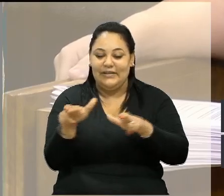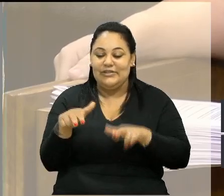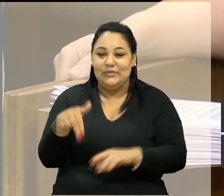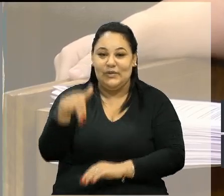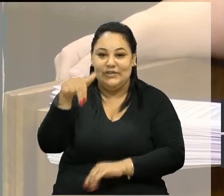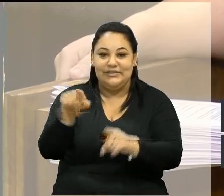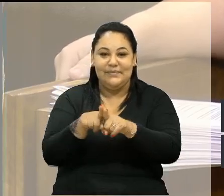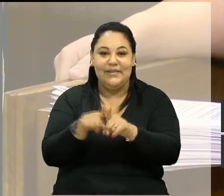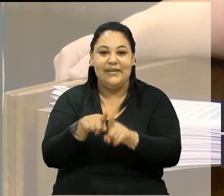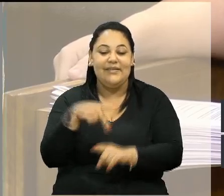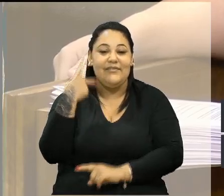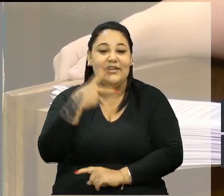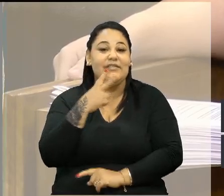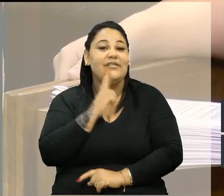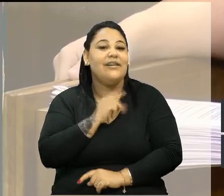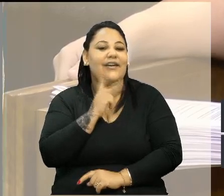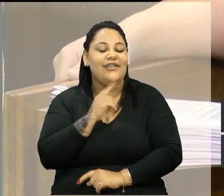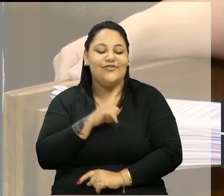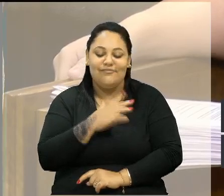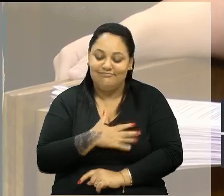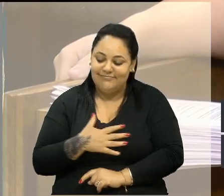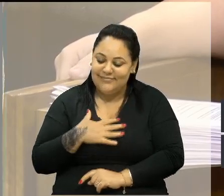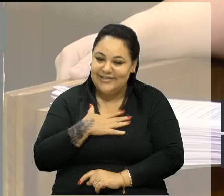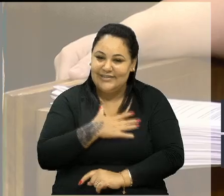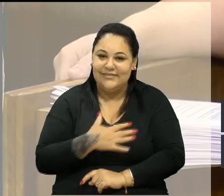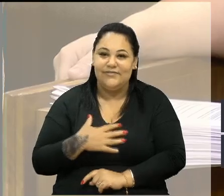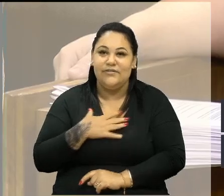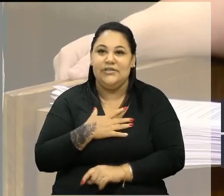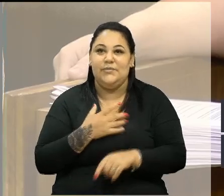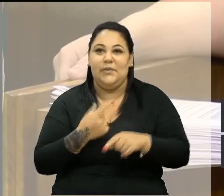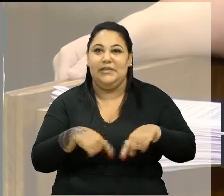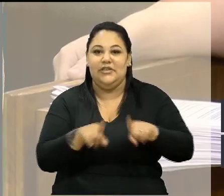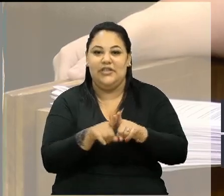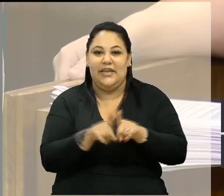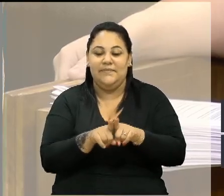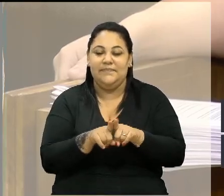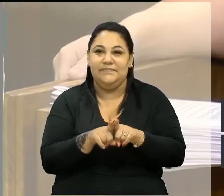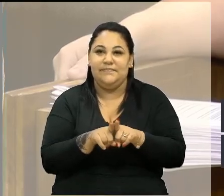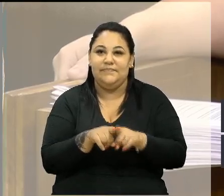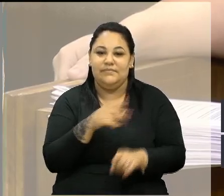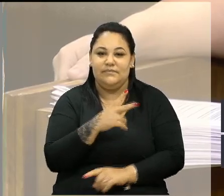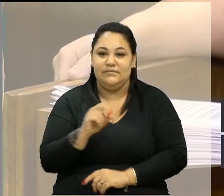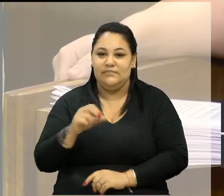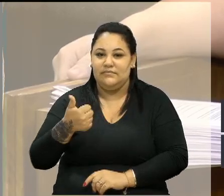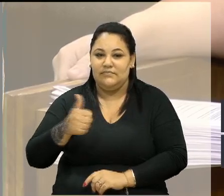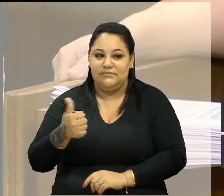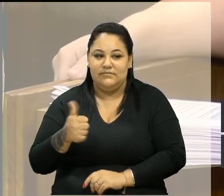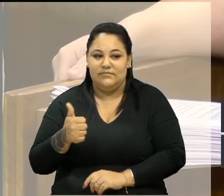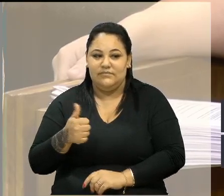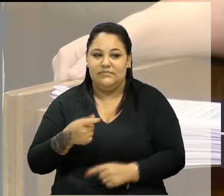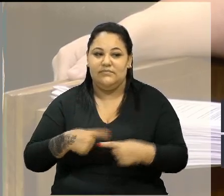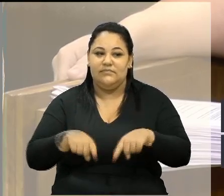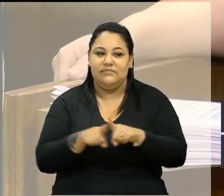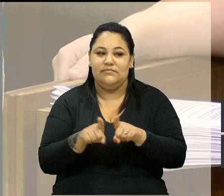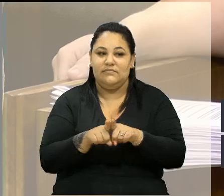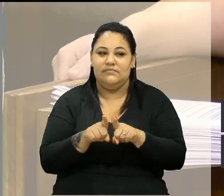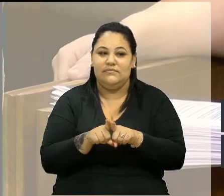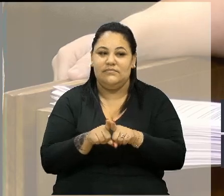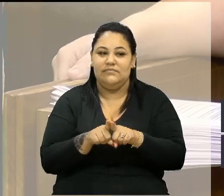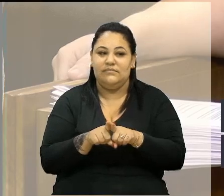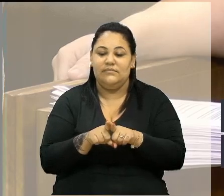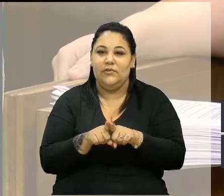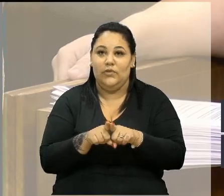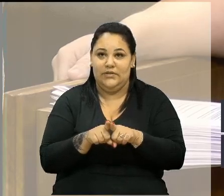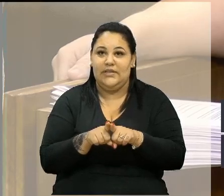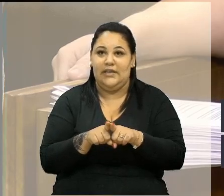Vereador Renato Oliveira, tive o prazer de 2011 entrar nesta casa aqui como assessor do vereador Chico Spandorello e o gabinete era